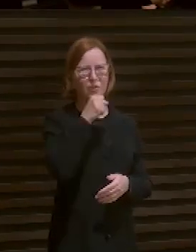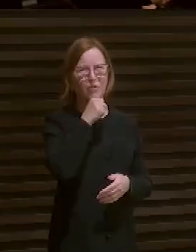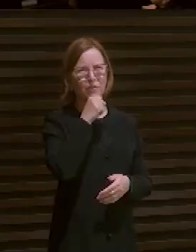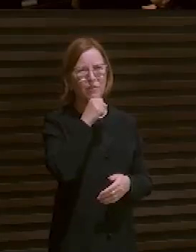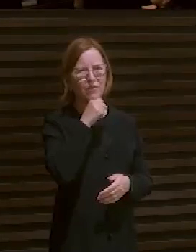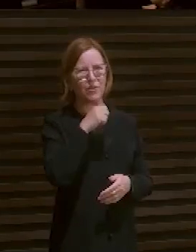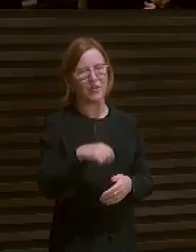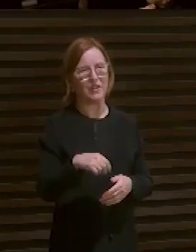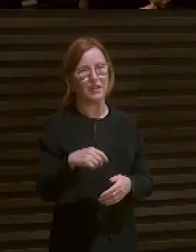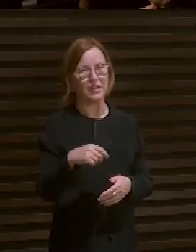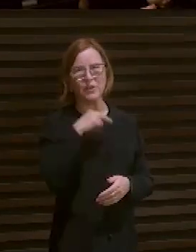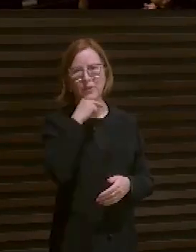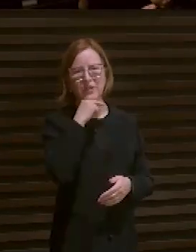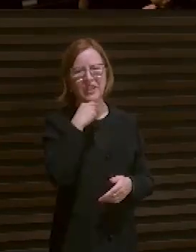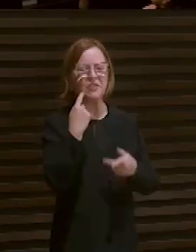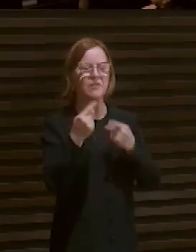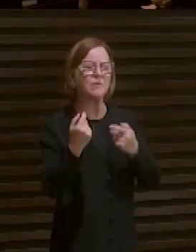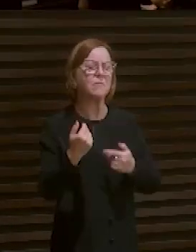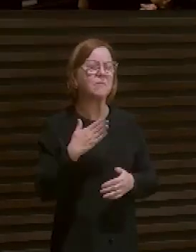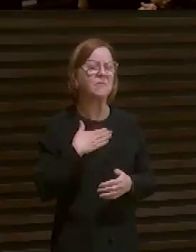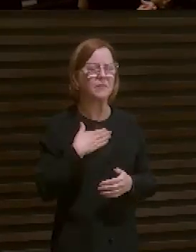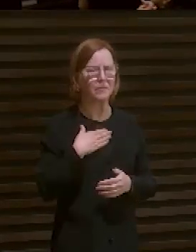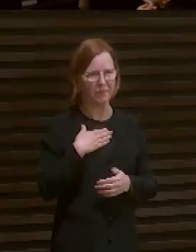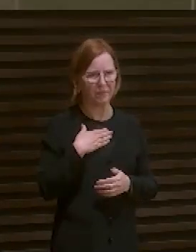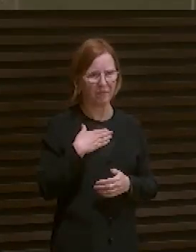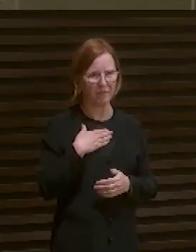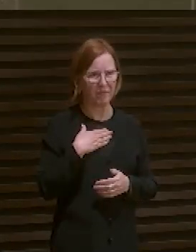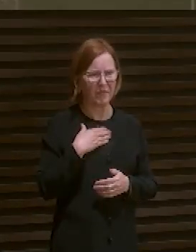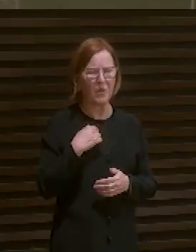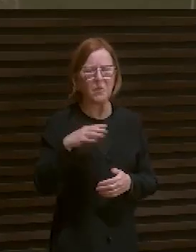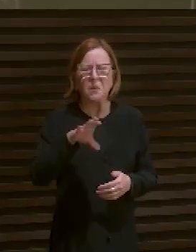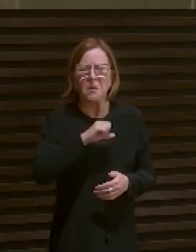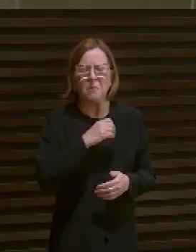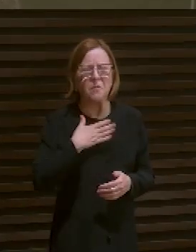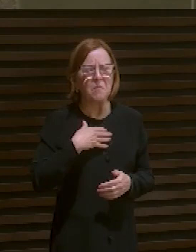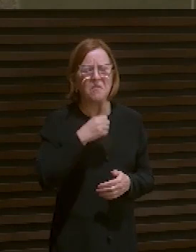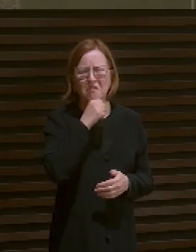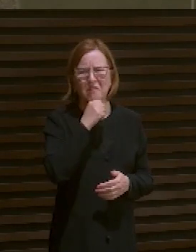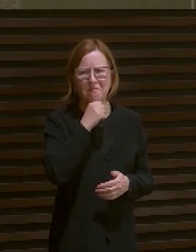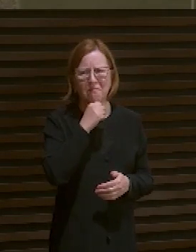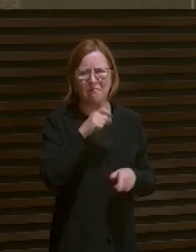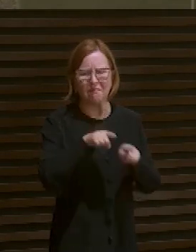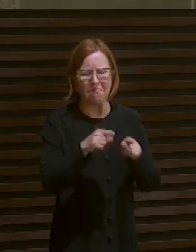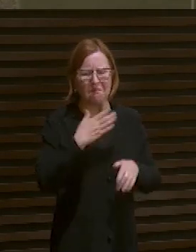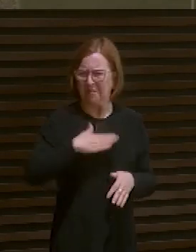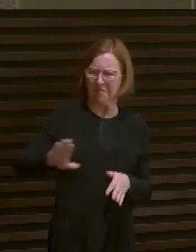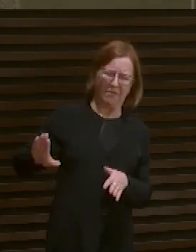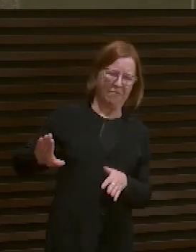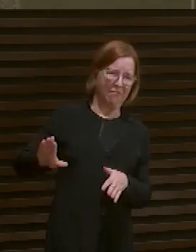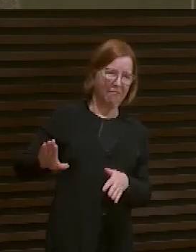o neto disse para mim assim: eu amo meu avô, mas eu não gosto dele.